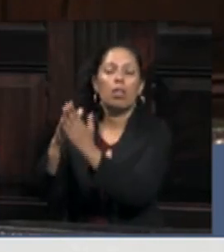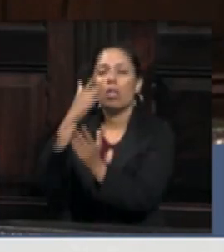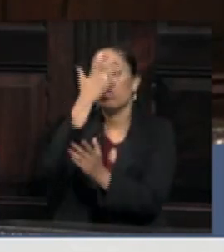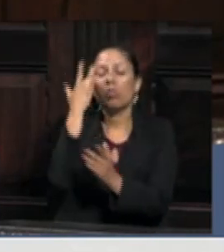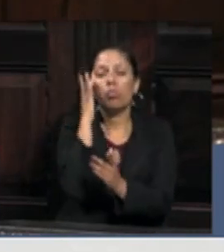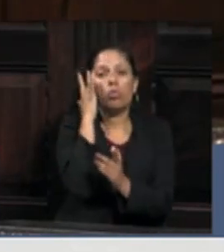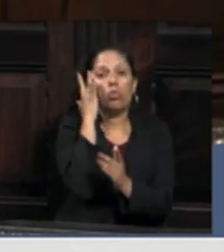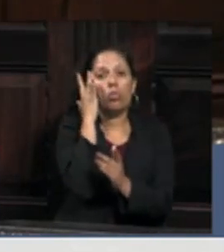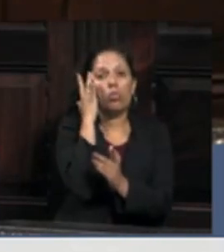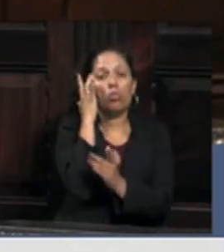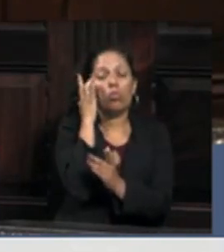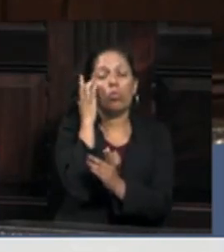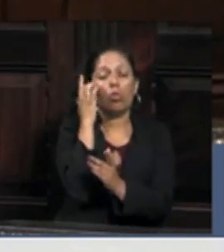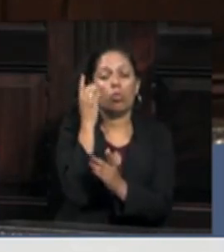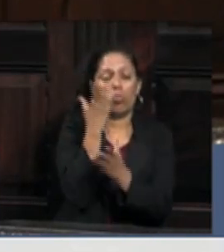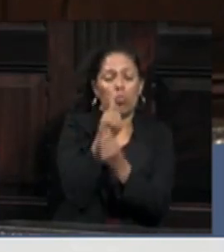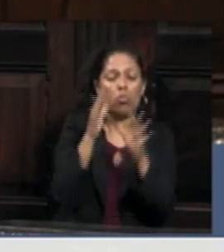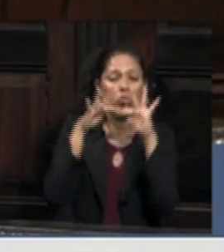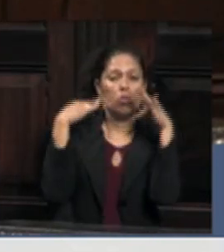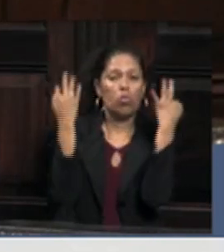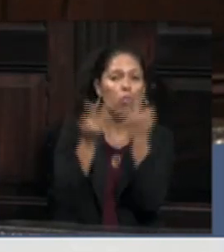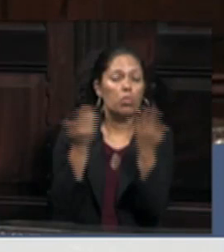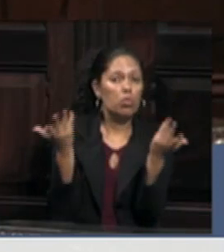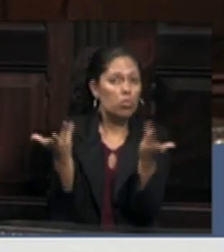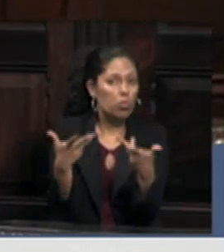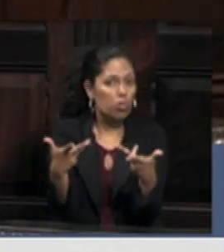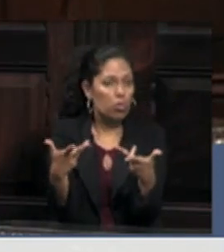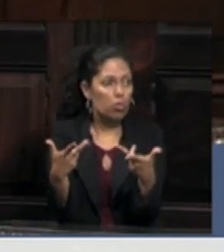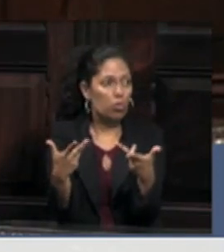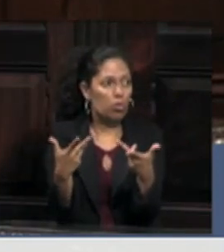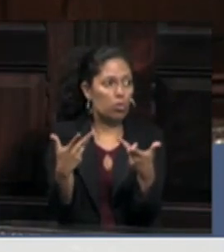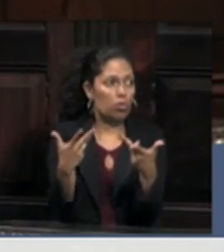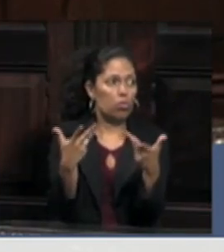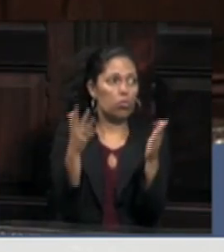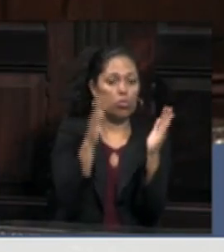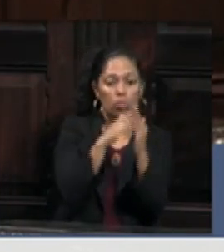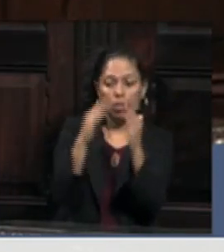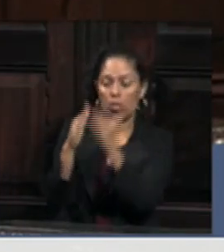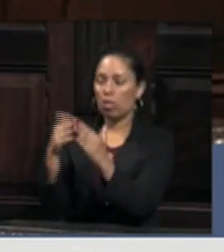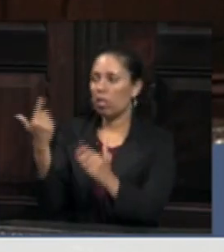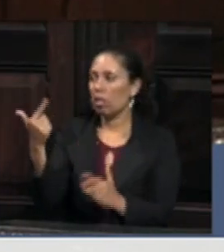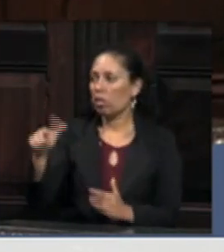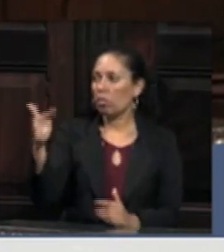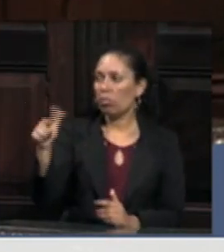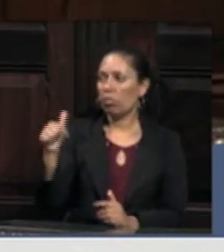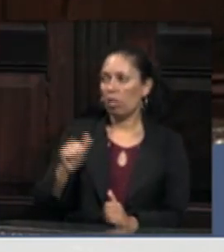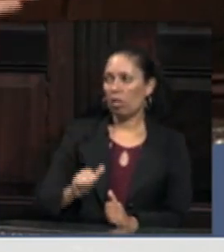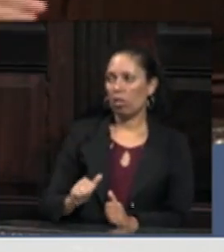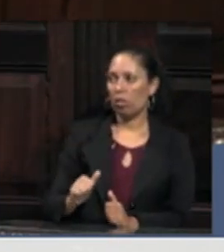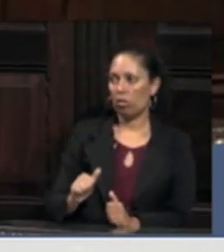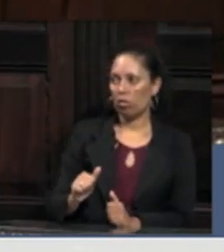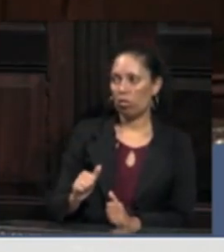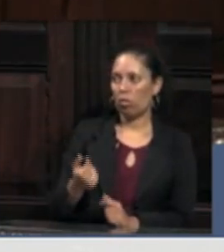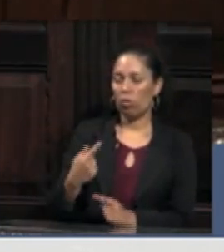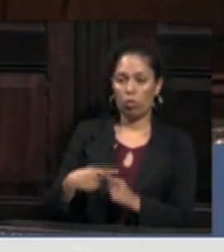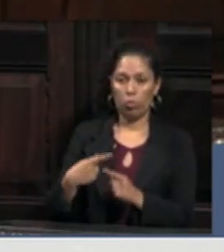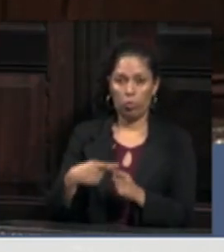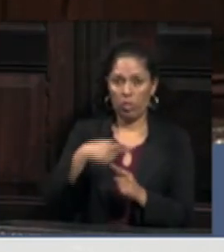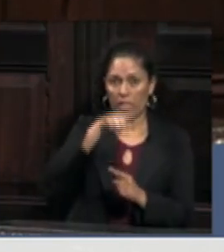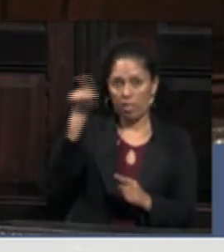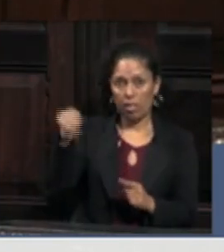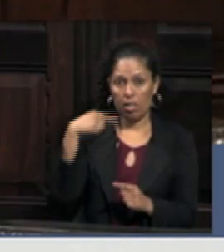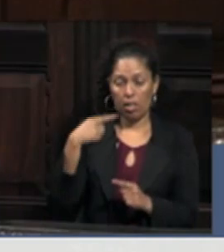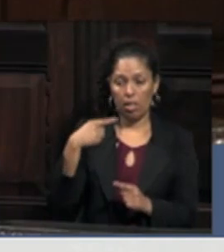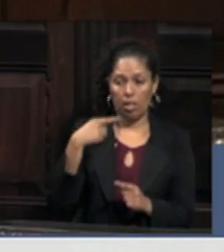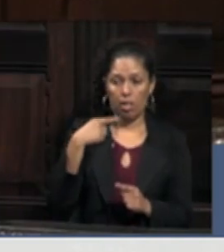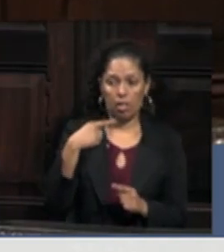das milhares de famílias que hoje estão desabrigadas no estado do Rio de Janeiro, fruto de tragédias que nos